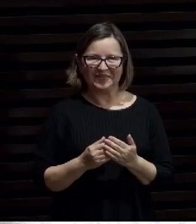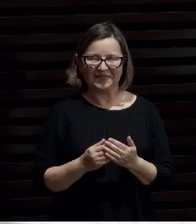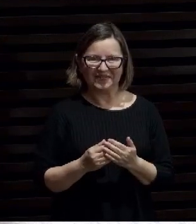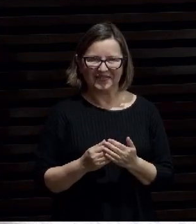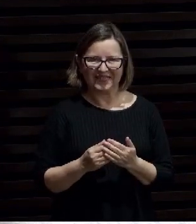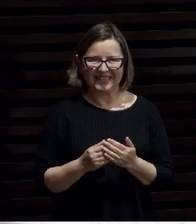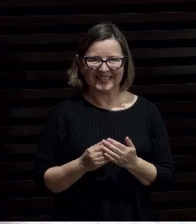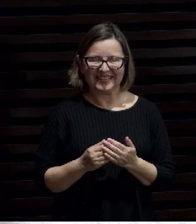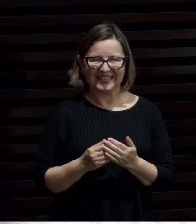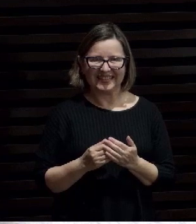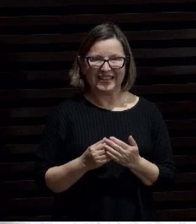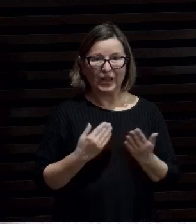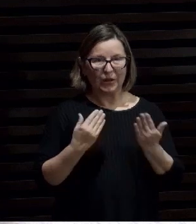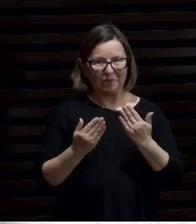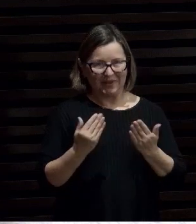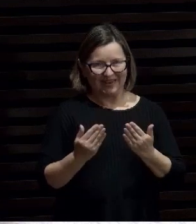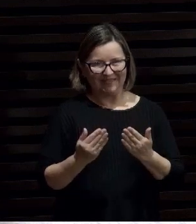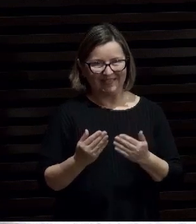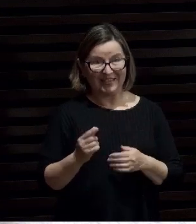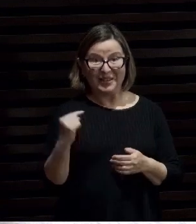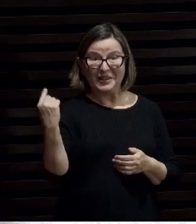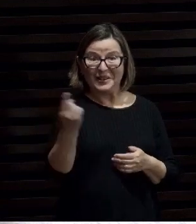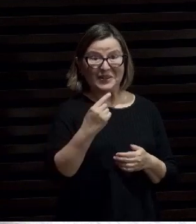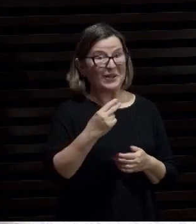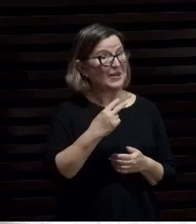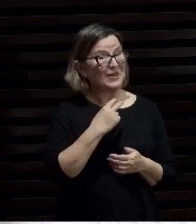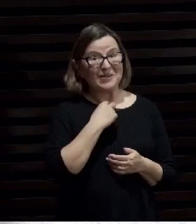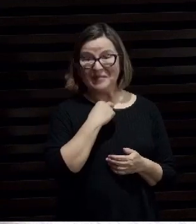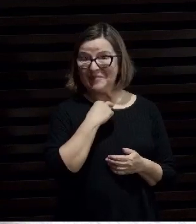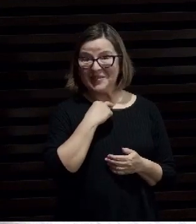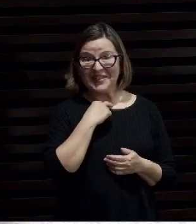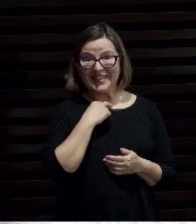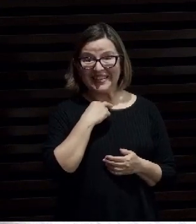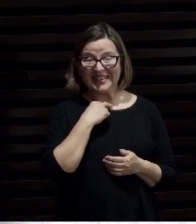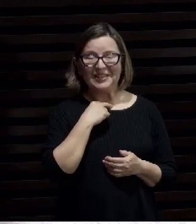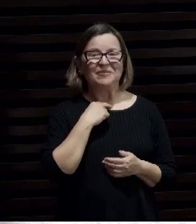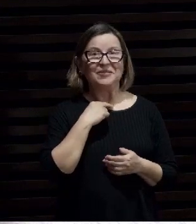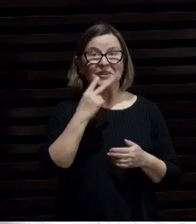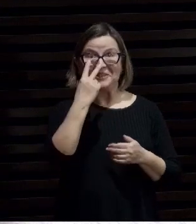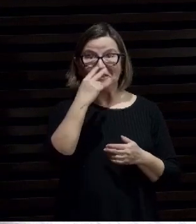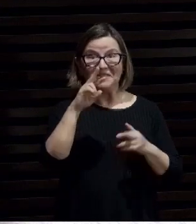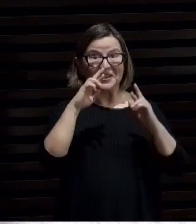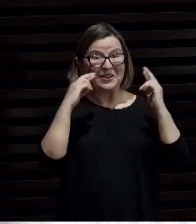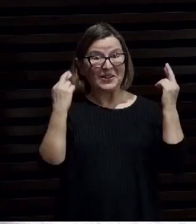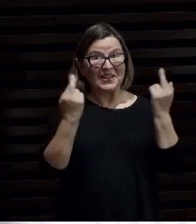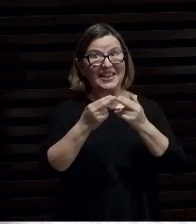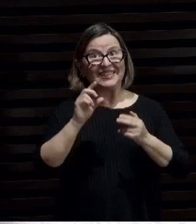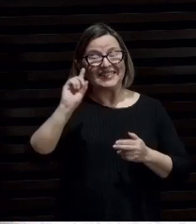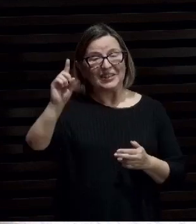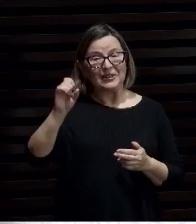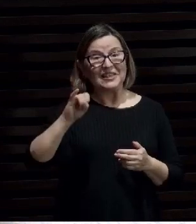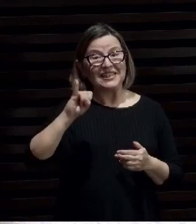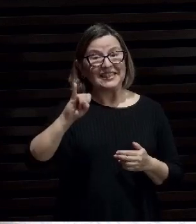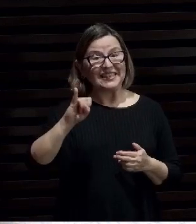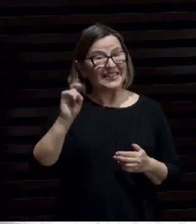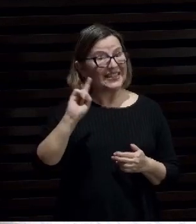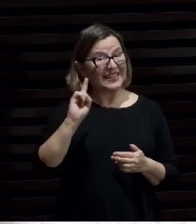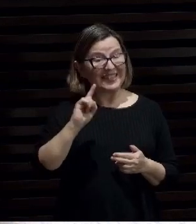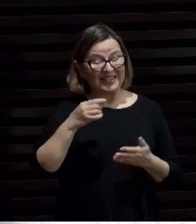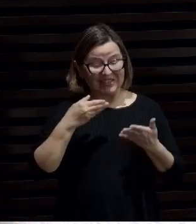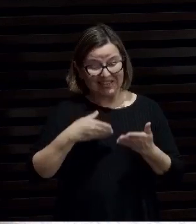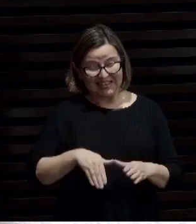não podemos entrar ou ver o reino de Deus se não nascer de novo. É uma impossibilidade,